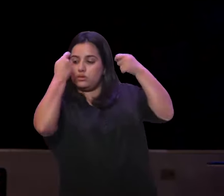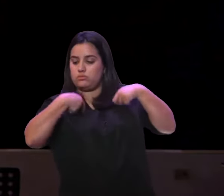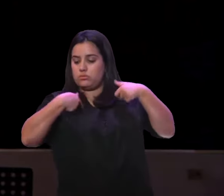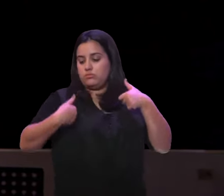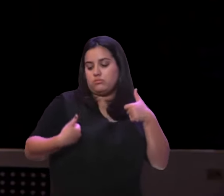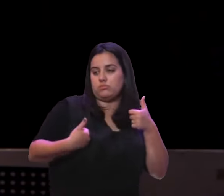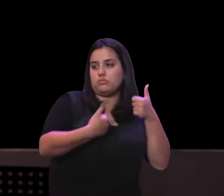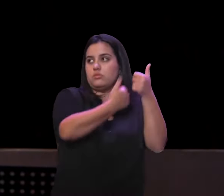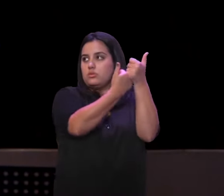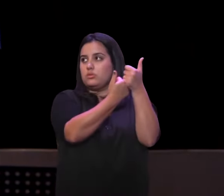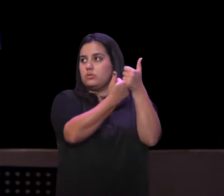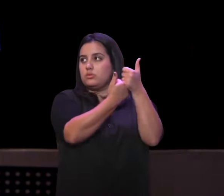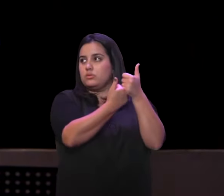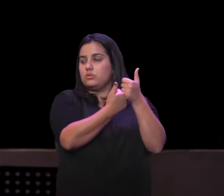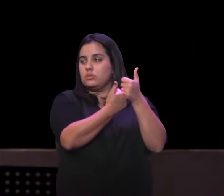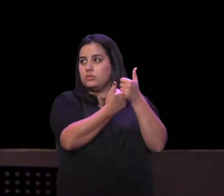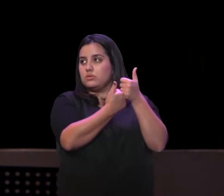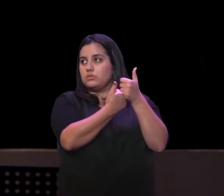substituindo